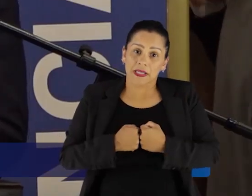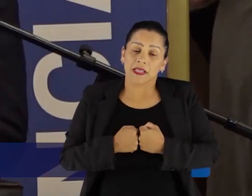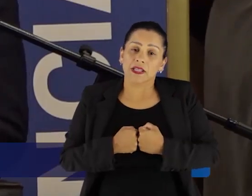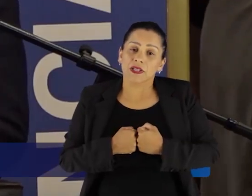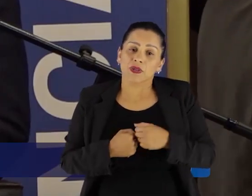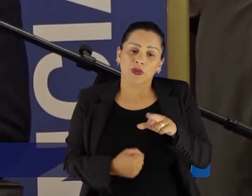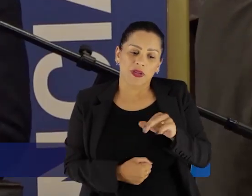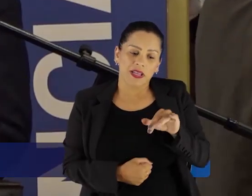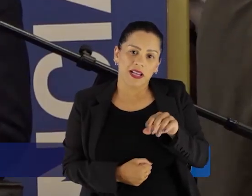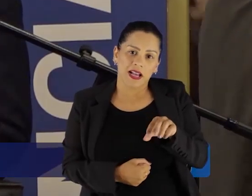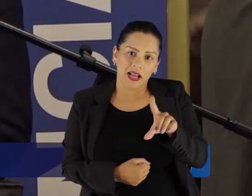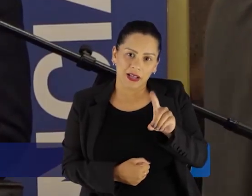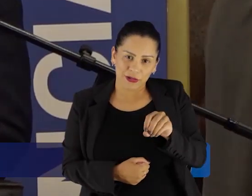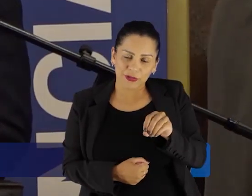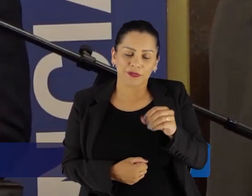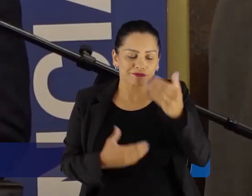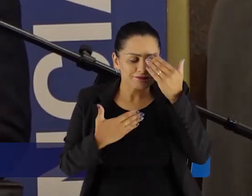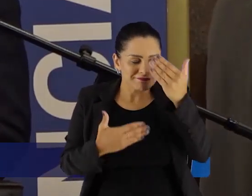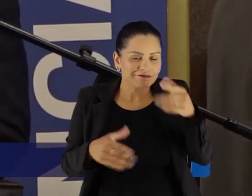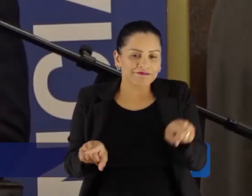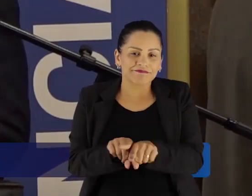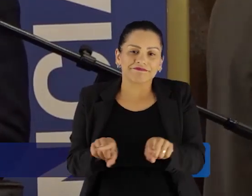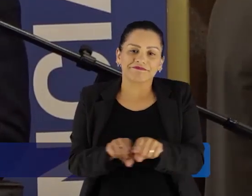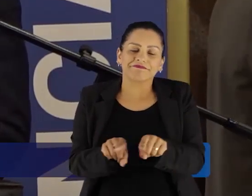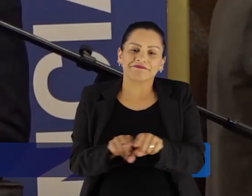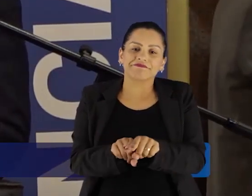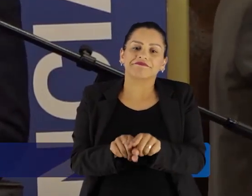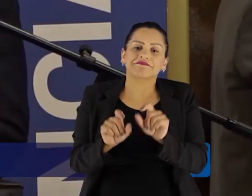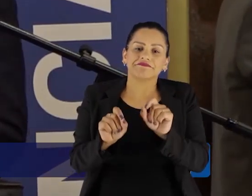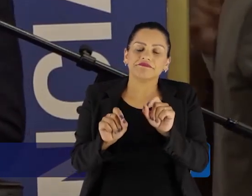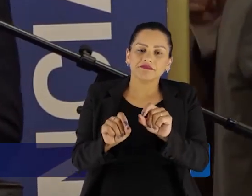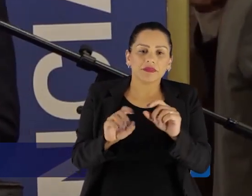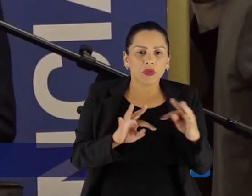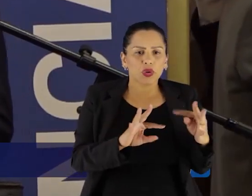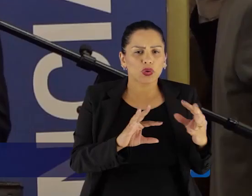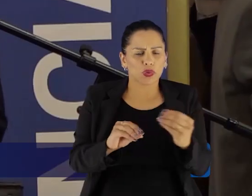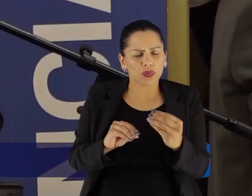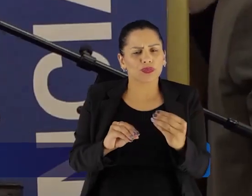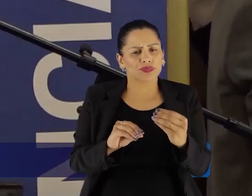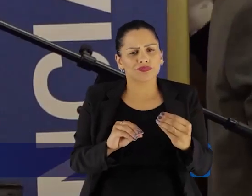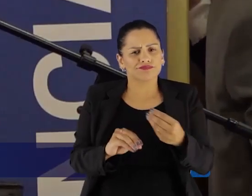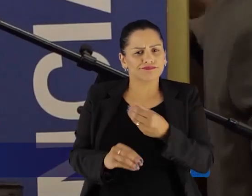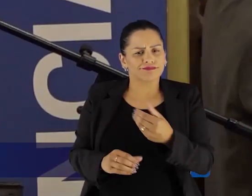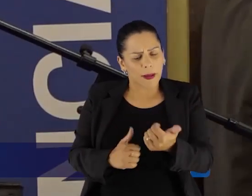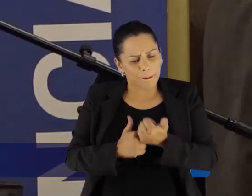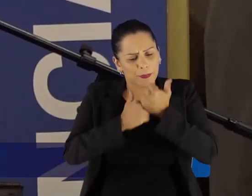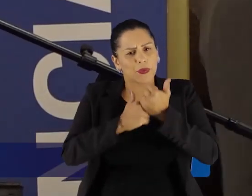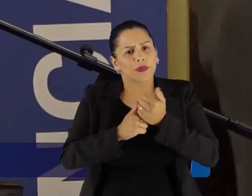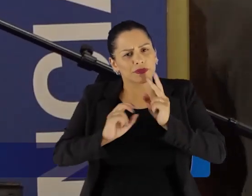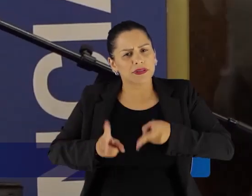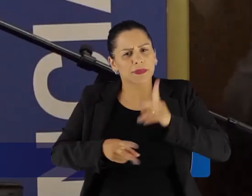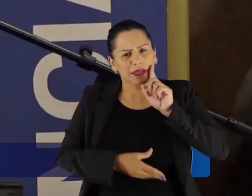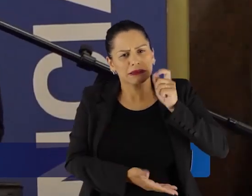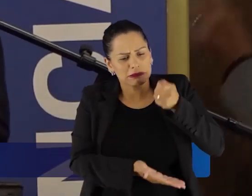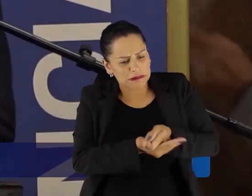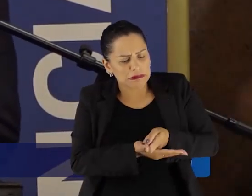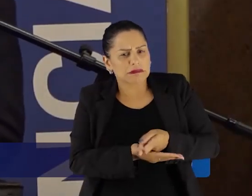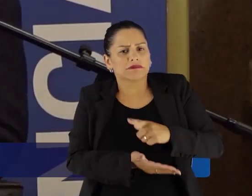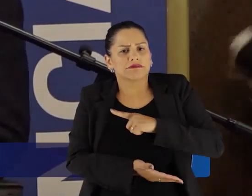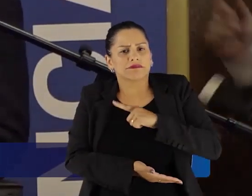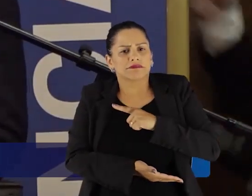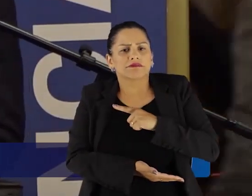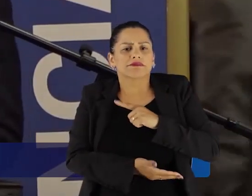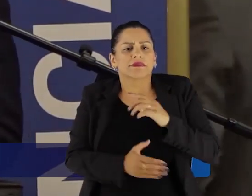também de quem agradeço em nome do Governo de São Paulo todo o apoio acertadas decisões do nosso